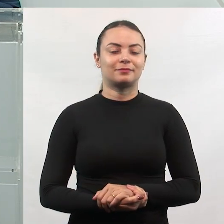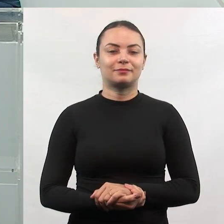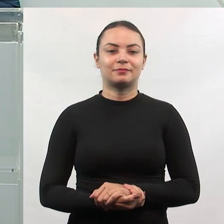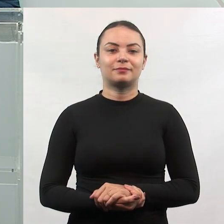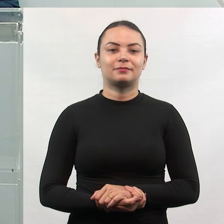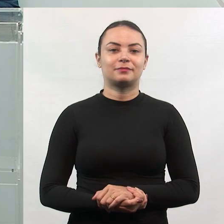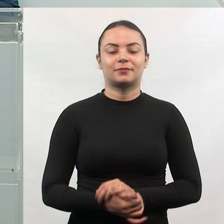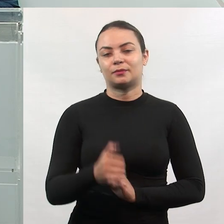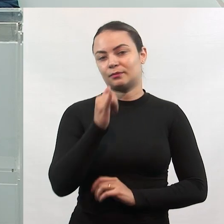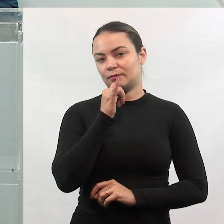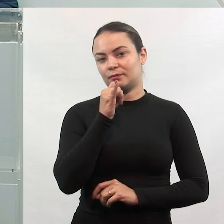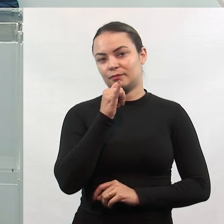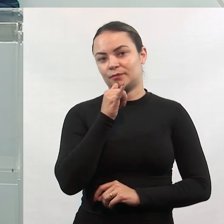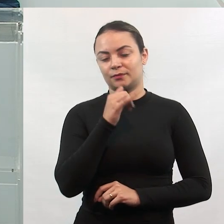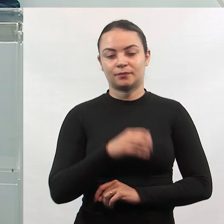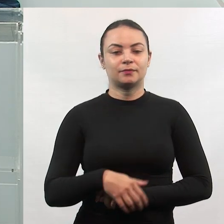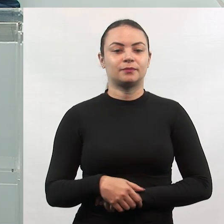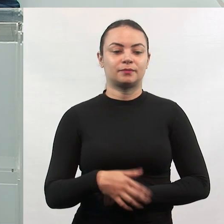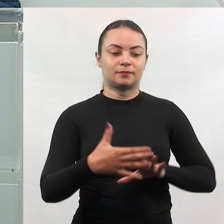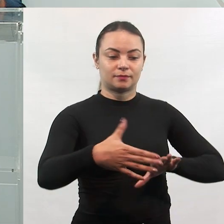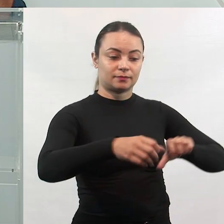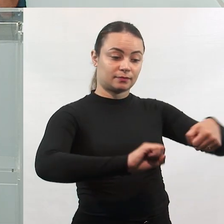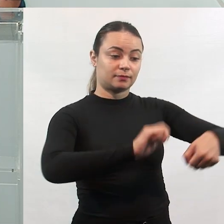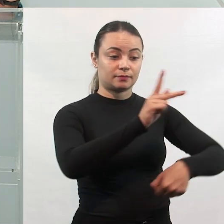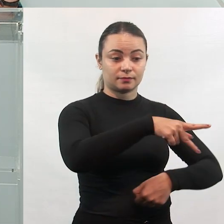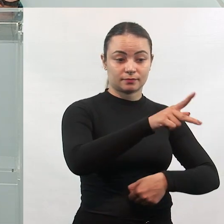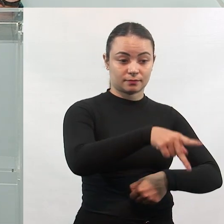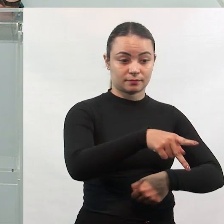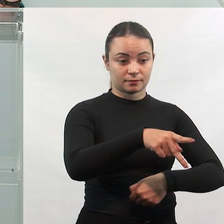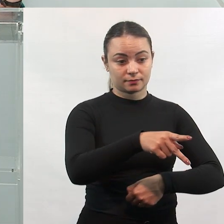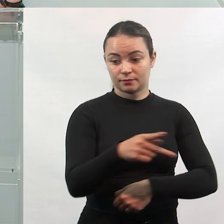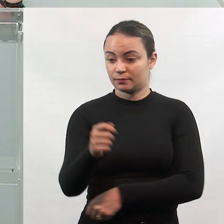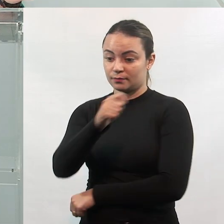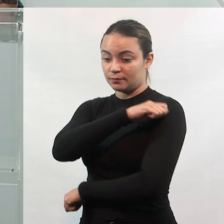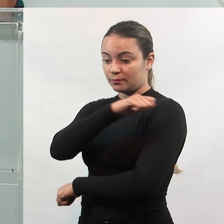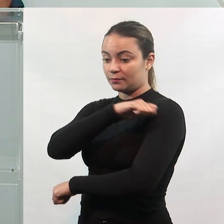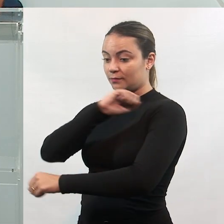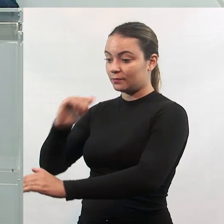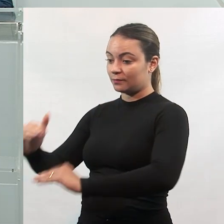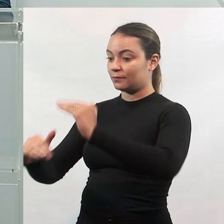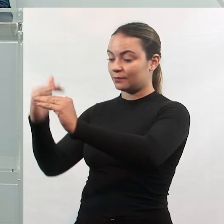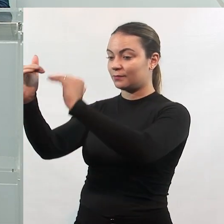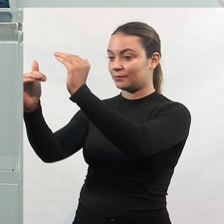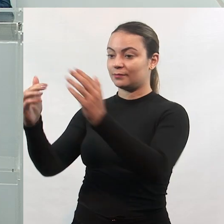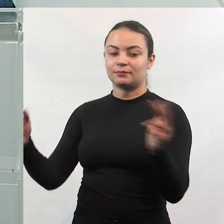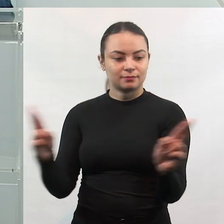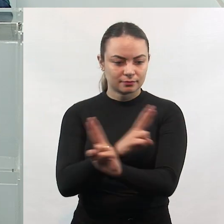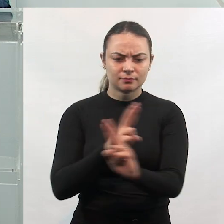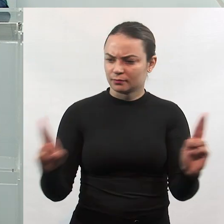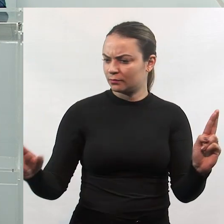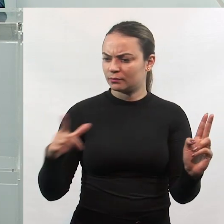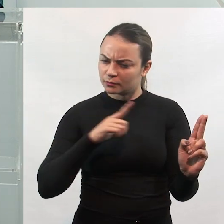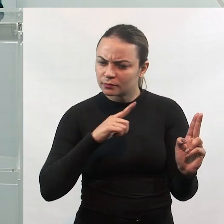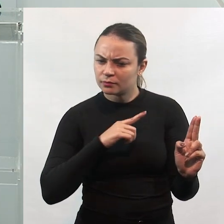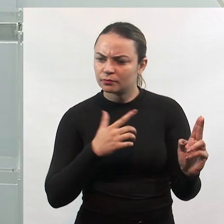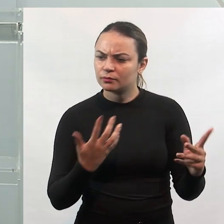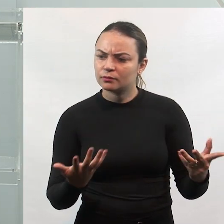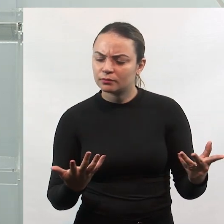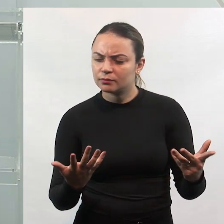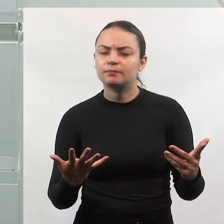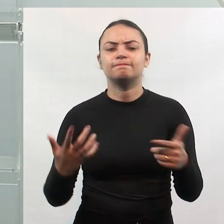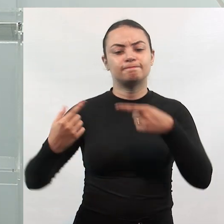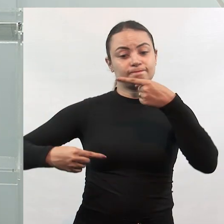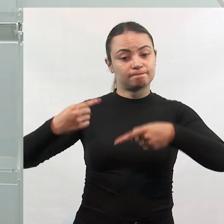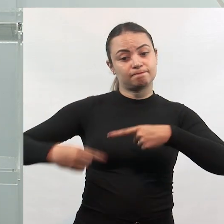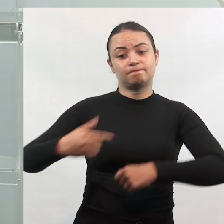se existe uma relação entre a formação de professores e o desempenho acadêmico dos estudantes, automaticamente políticas públicas devem e